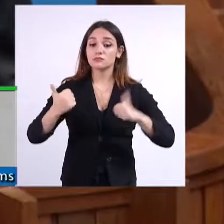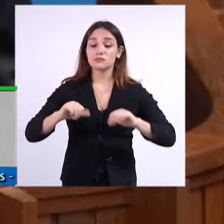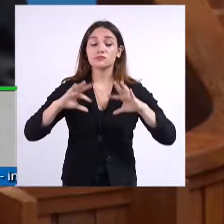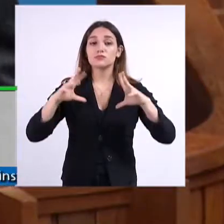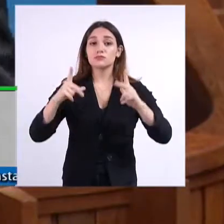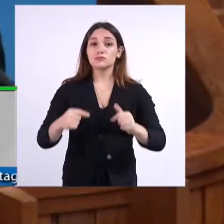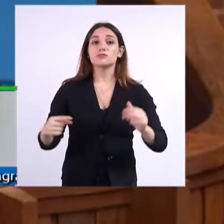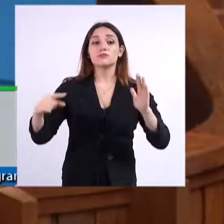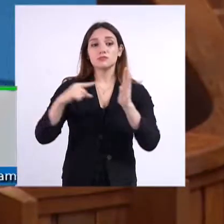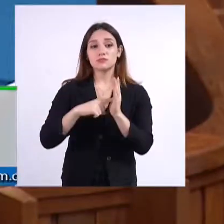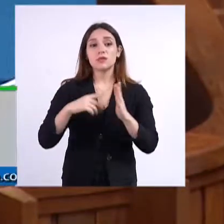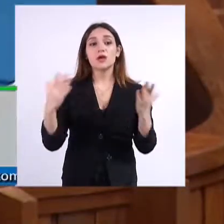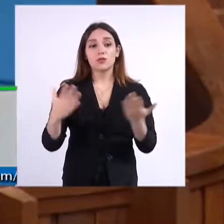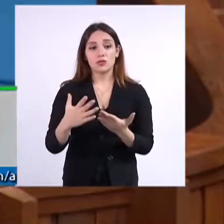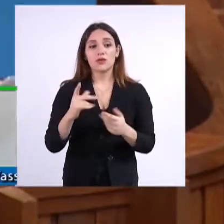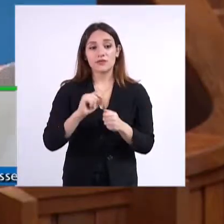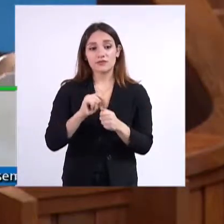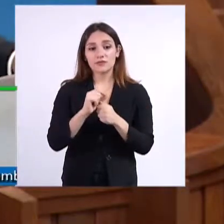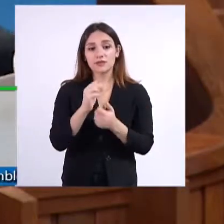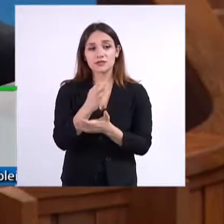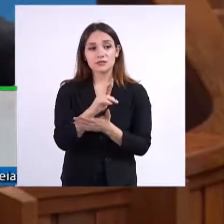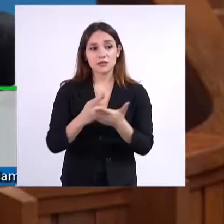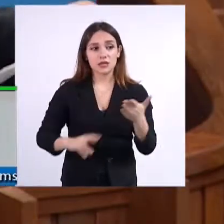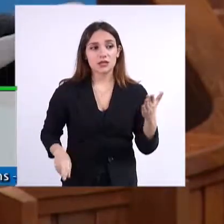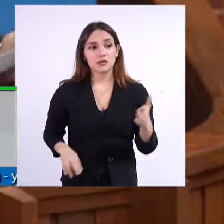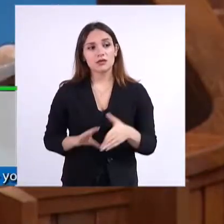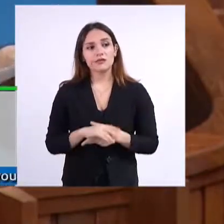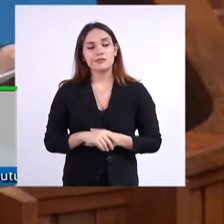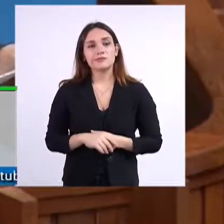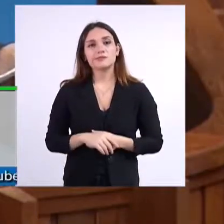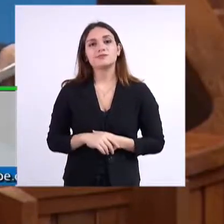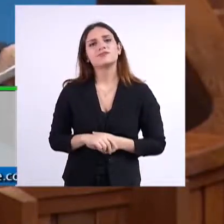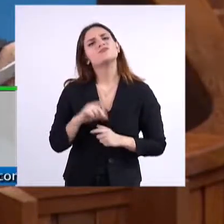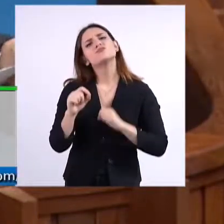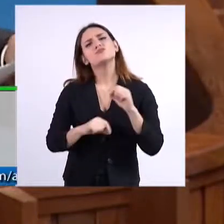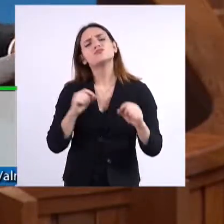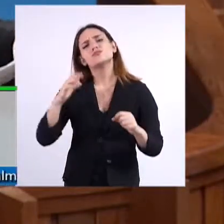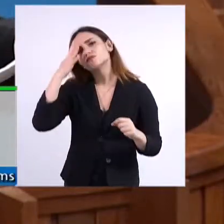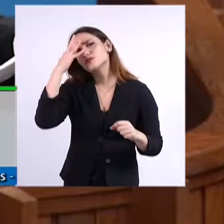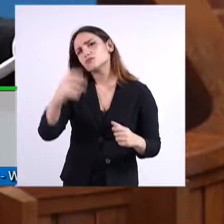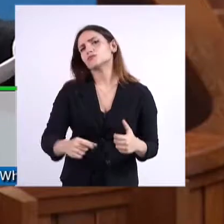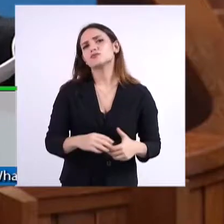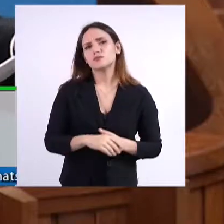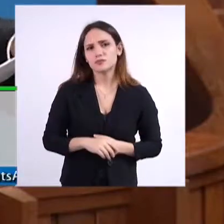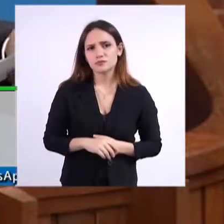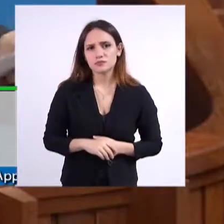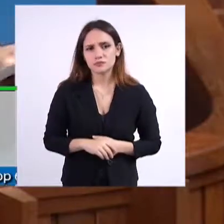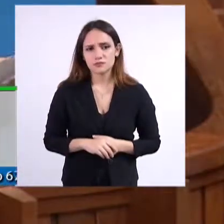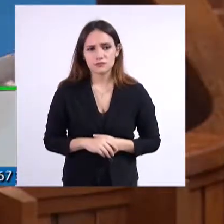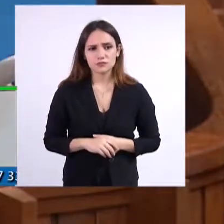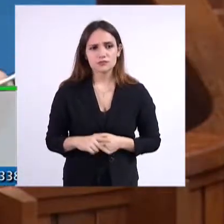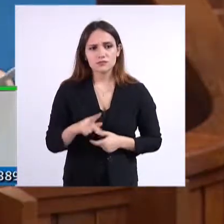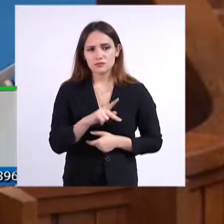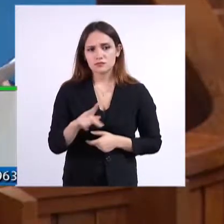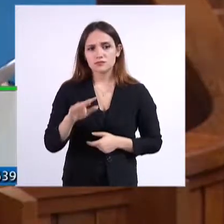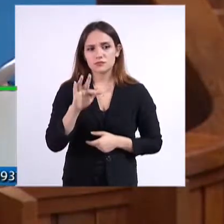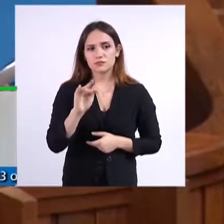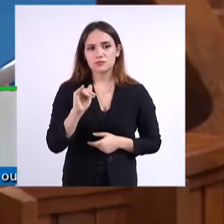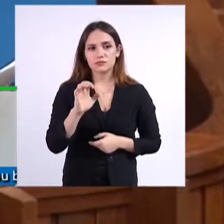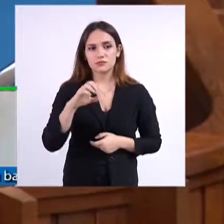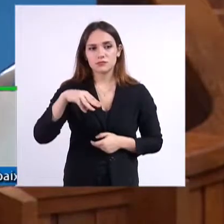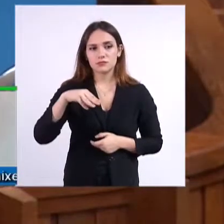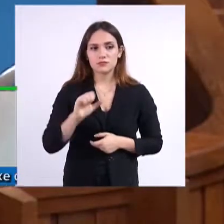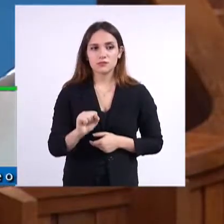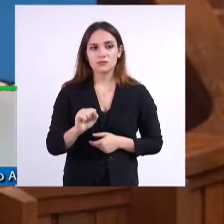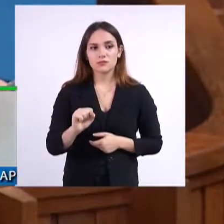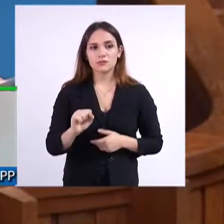da produção do relatório. Aí conclui o presidente da FIEMES,